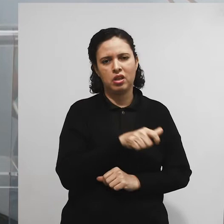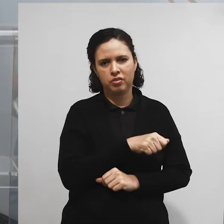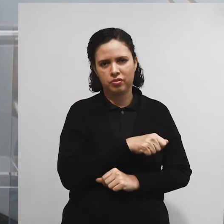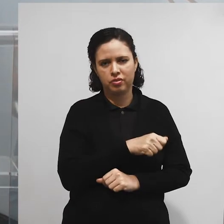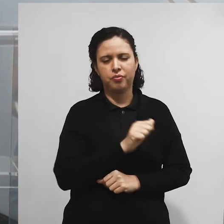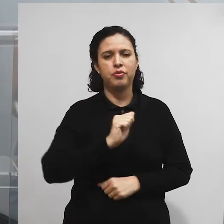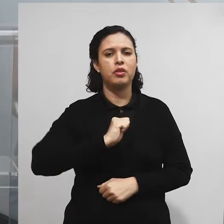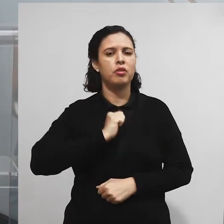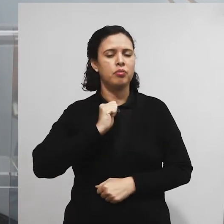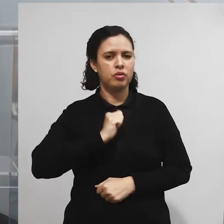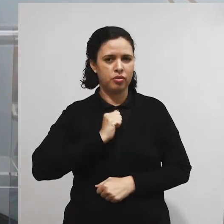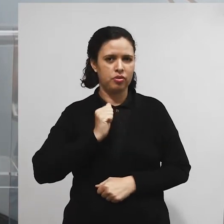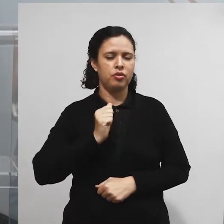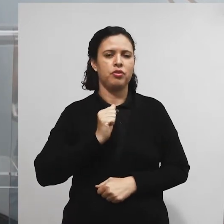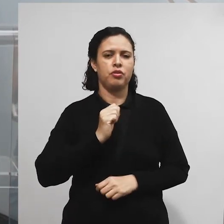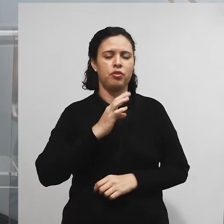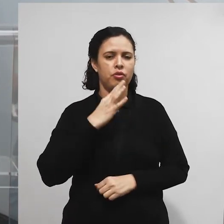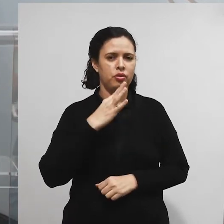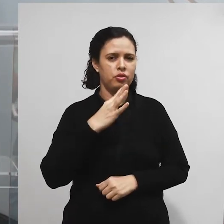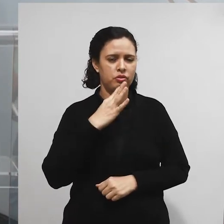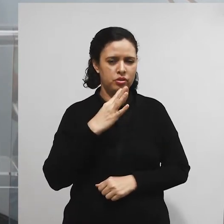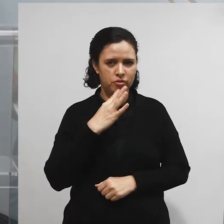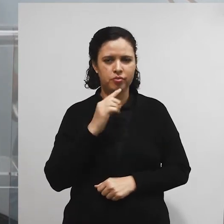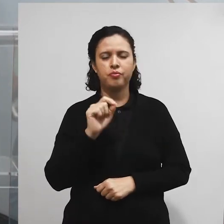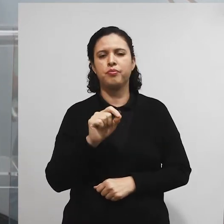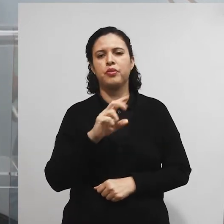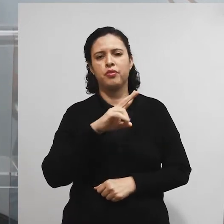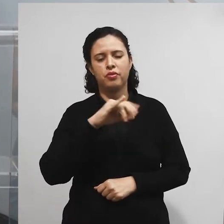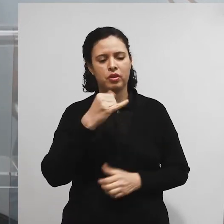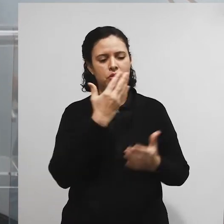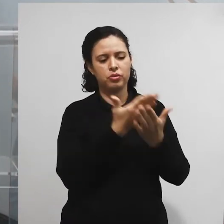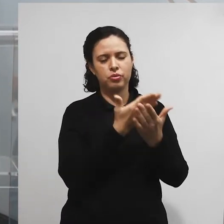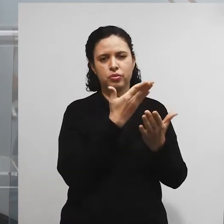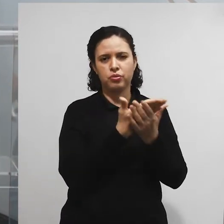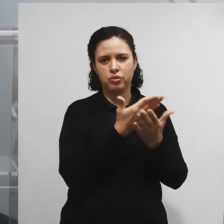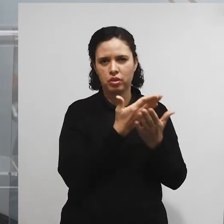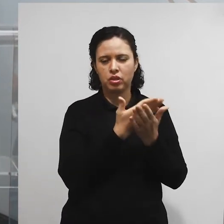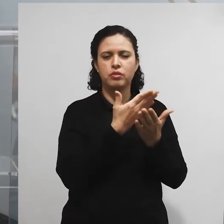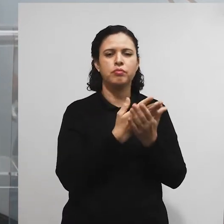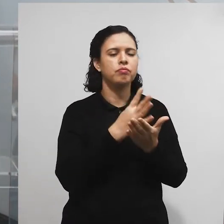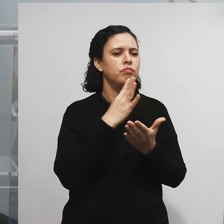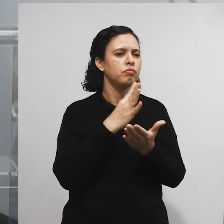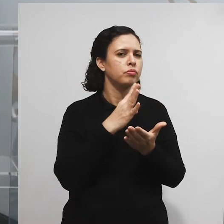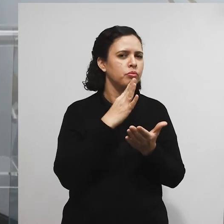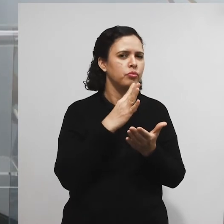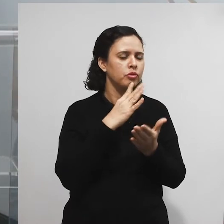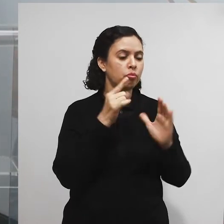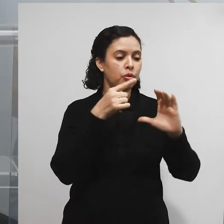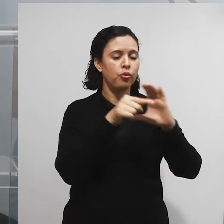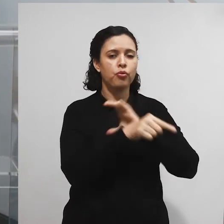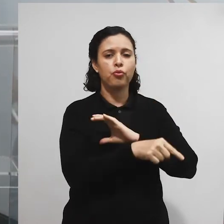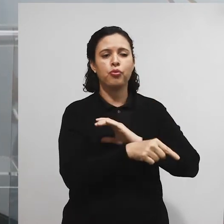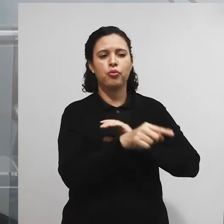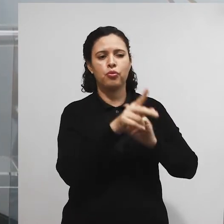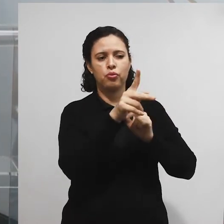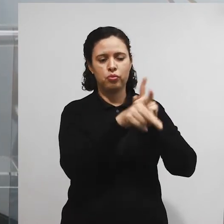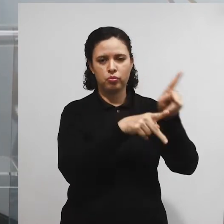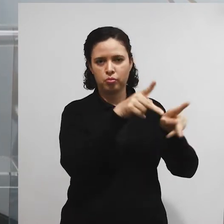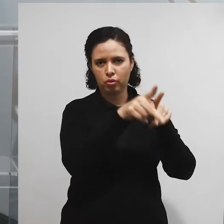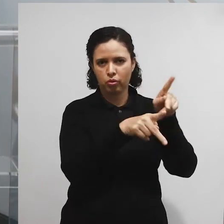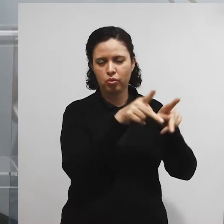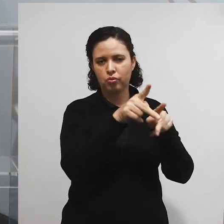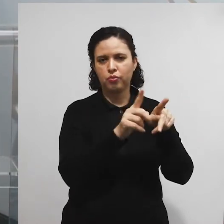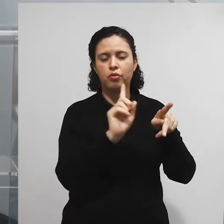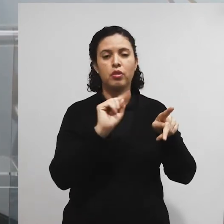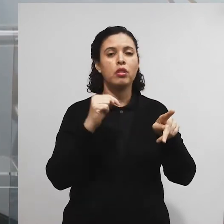conhecer esse interior, vai fazer estudos para um conhecimento mais aprofundado desses